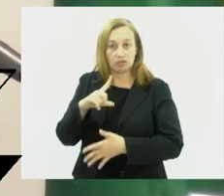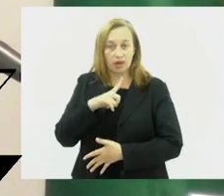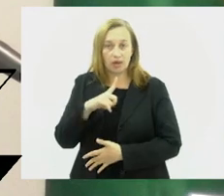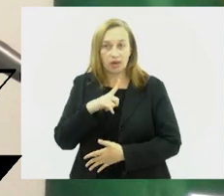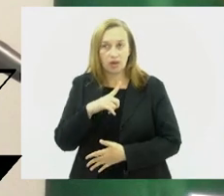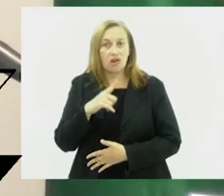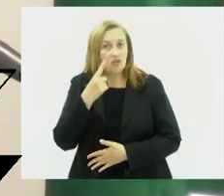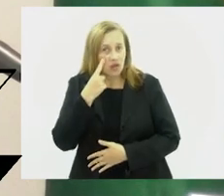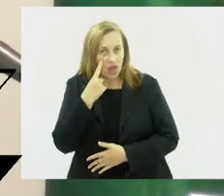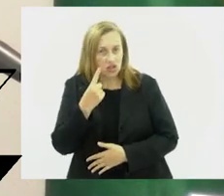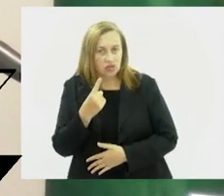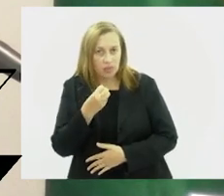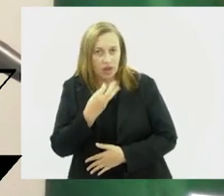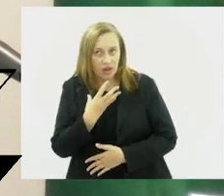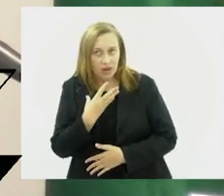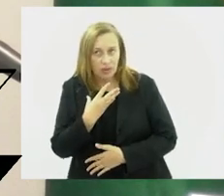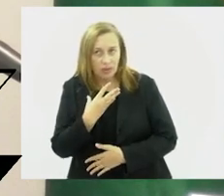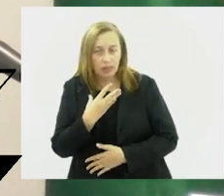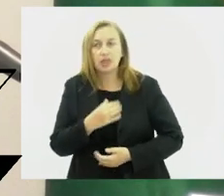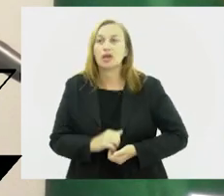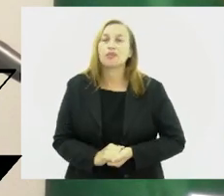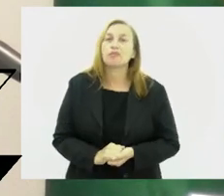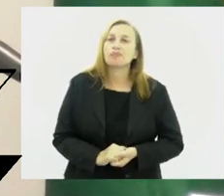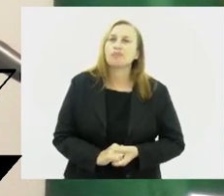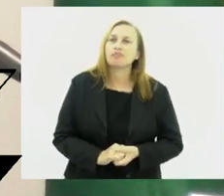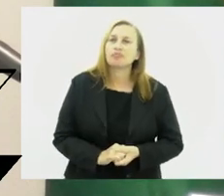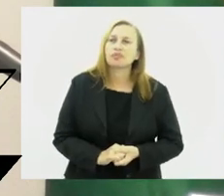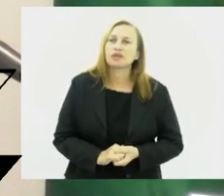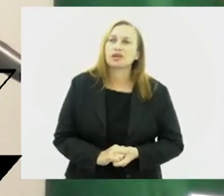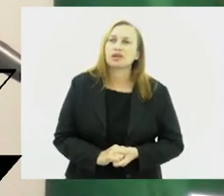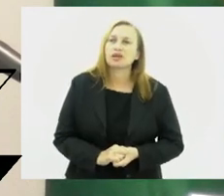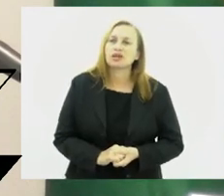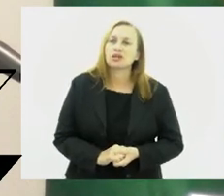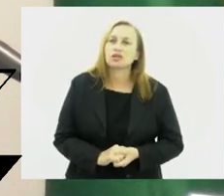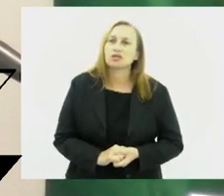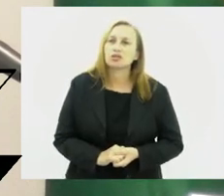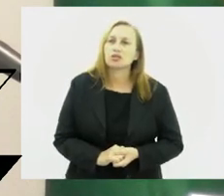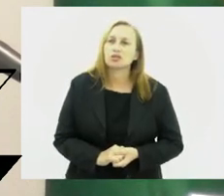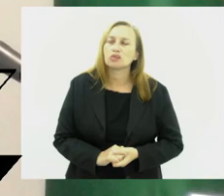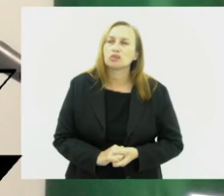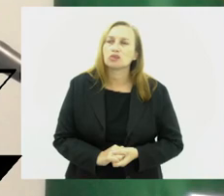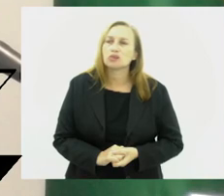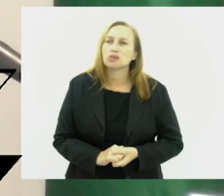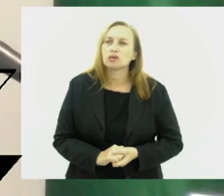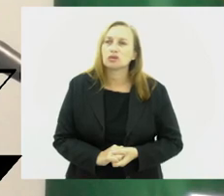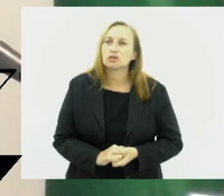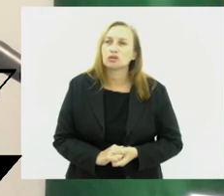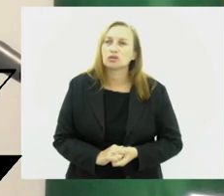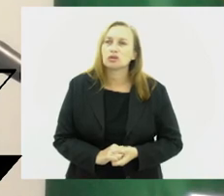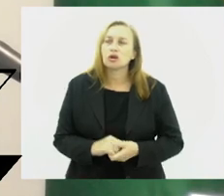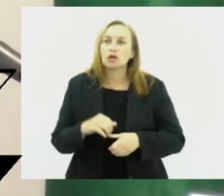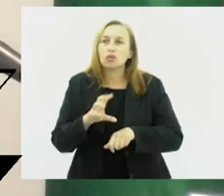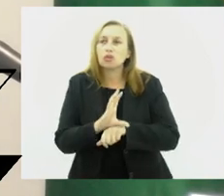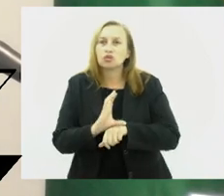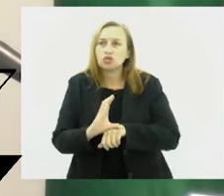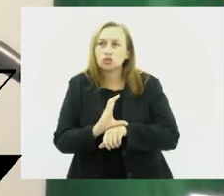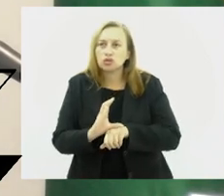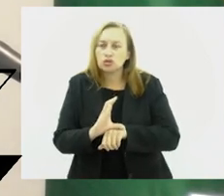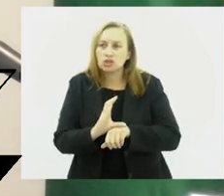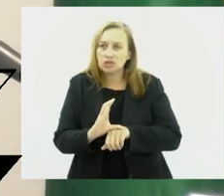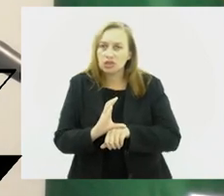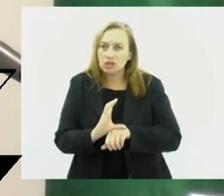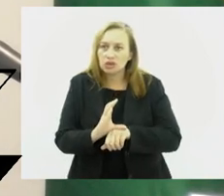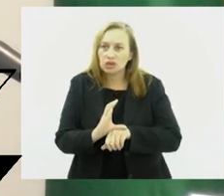só. E parques, jardim e qualquer solo, a Constituição diz que é do